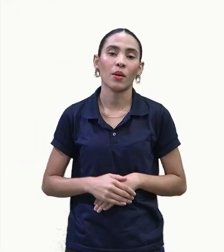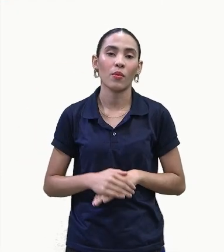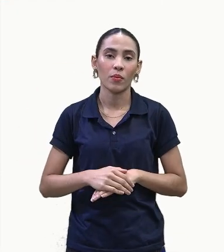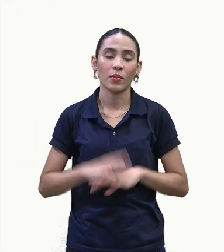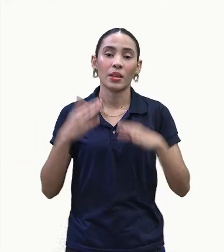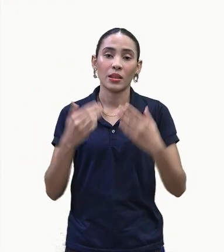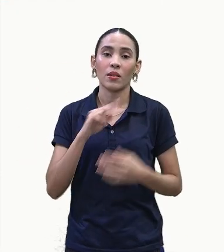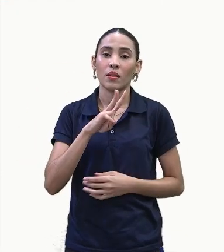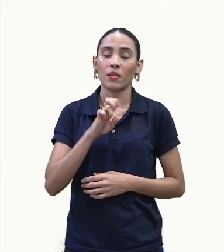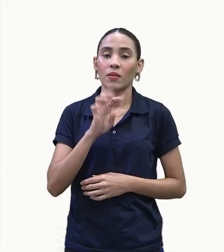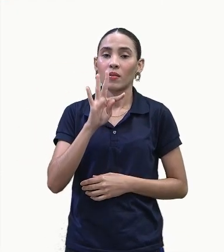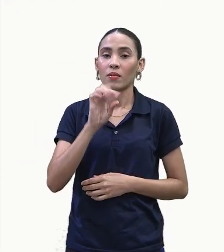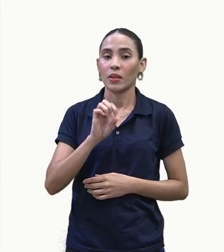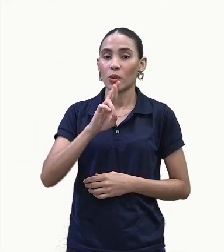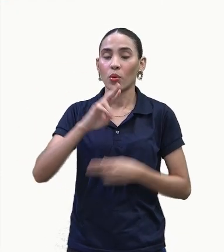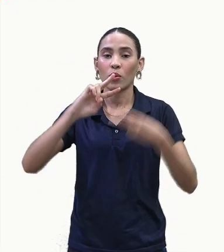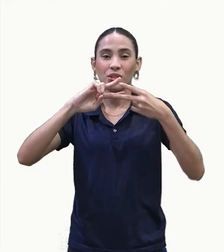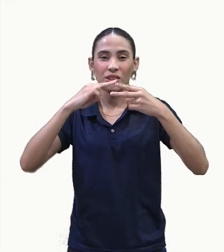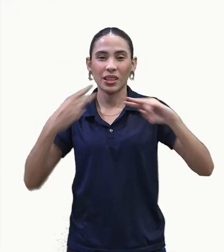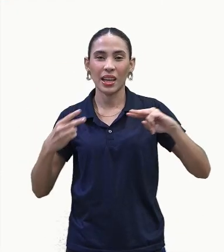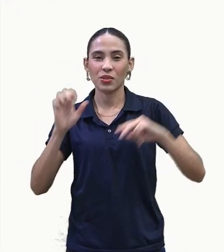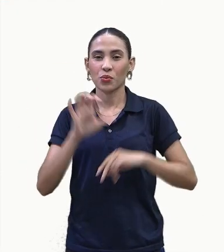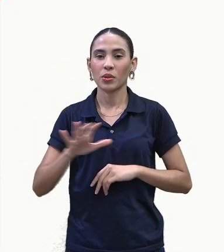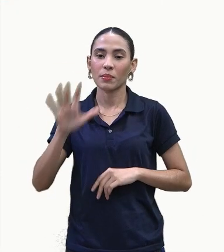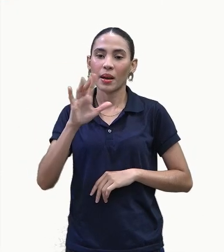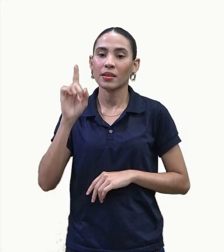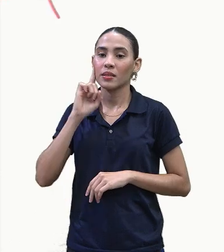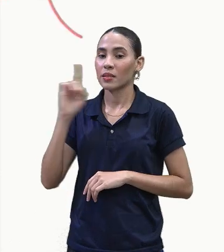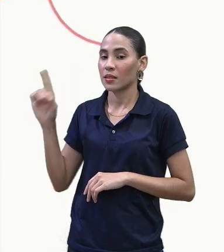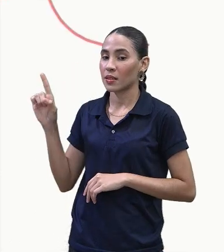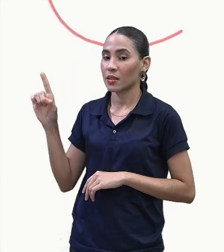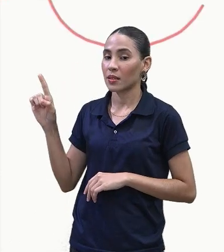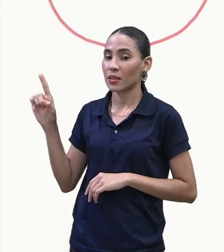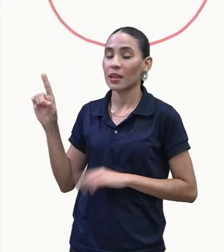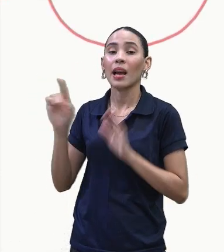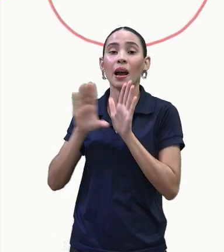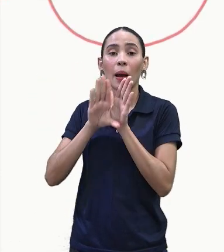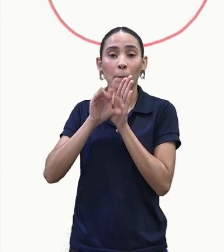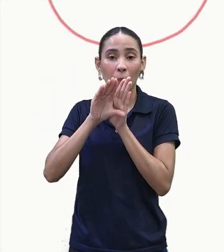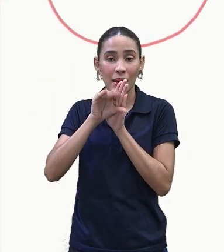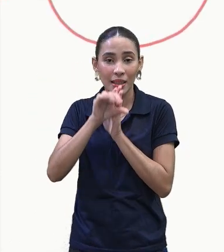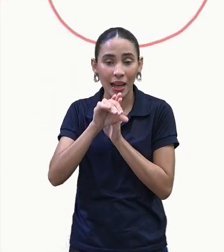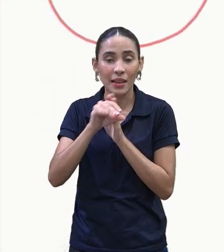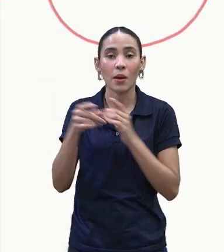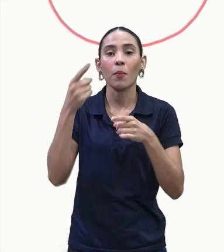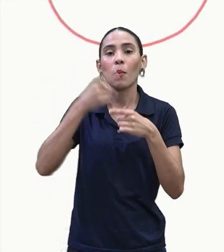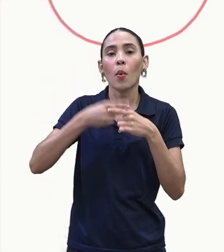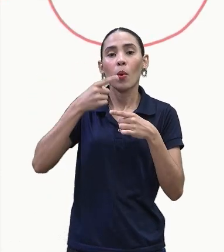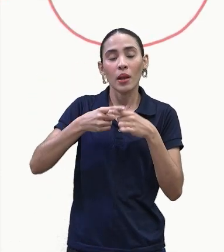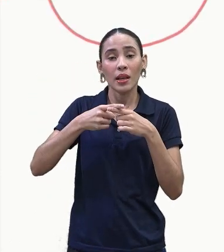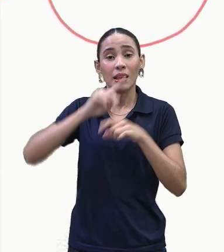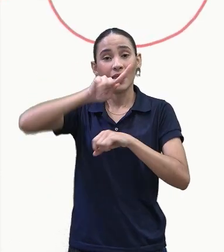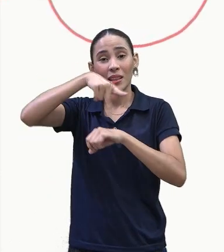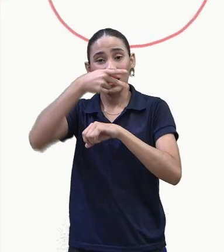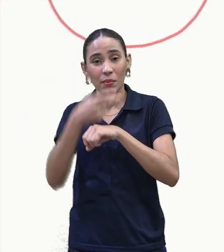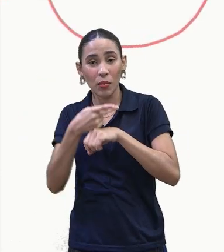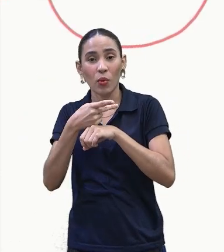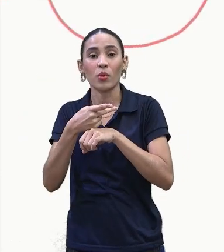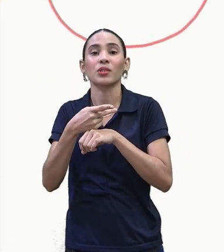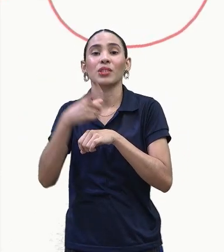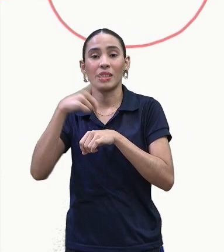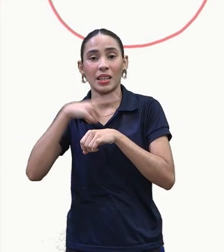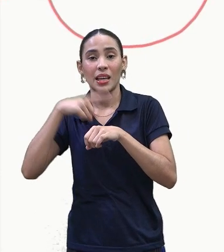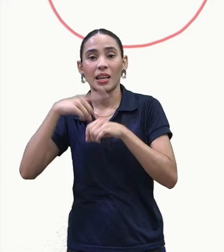vetor genético aqui na imagem está sendo aqui, ó, a bactéria. Por quê? Porque depois que ela recebeu